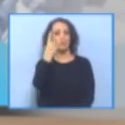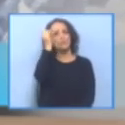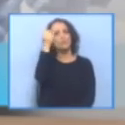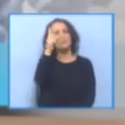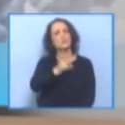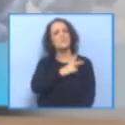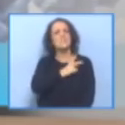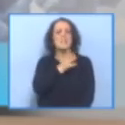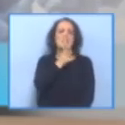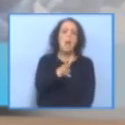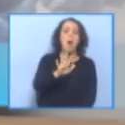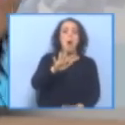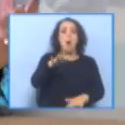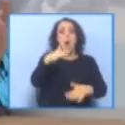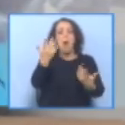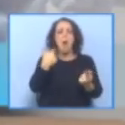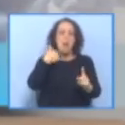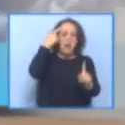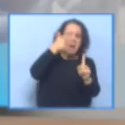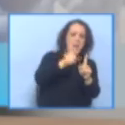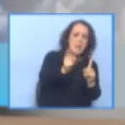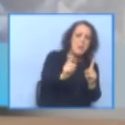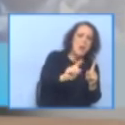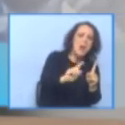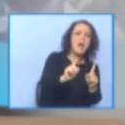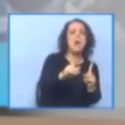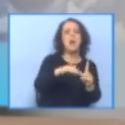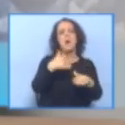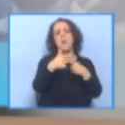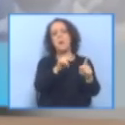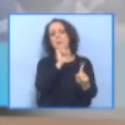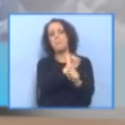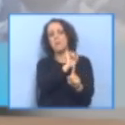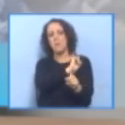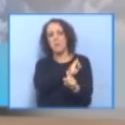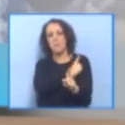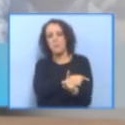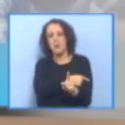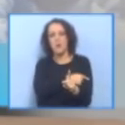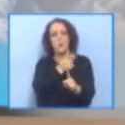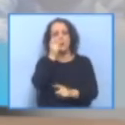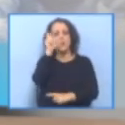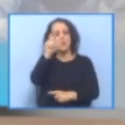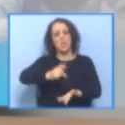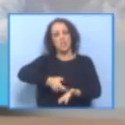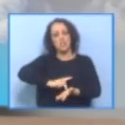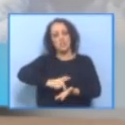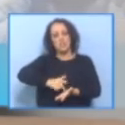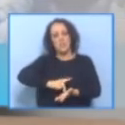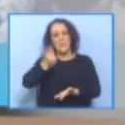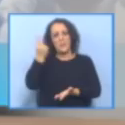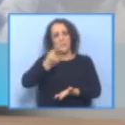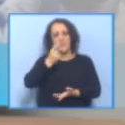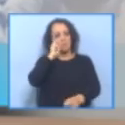que dizia: bom, mas eu não ia para essa direção, isso era competência lá do engenheiro que deveria estar a supervisionar